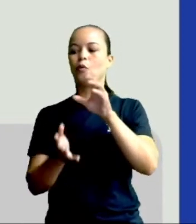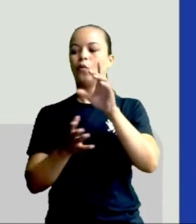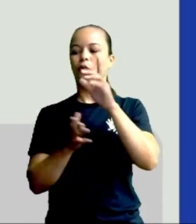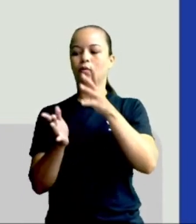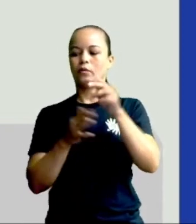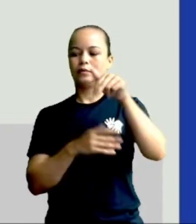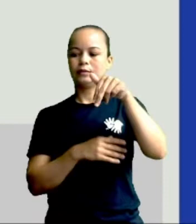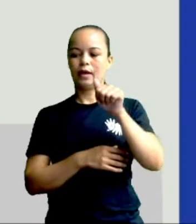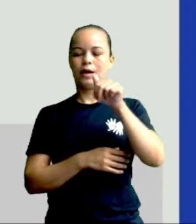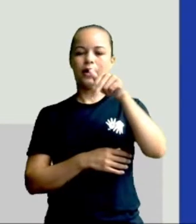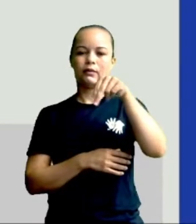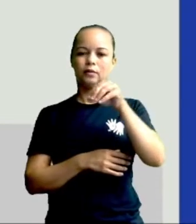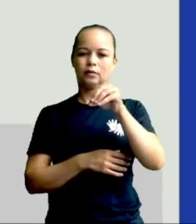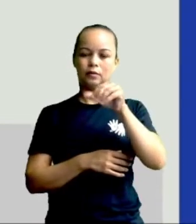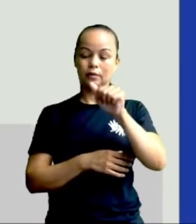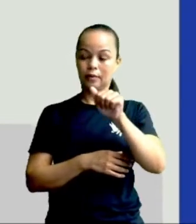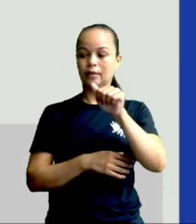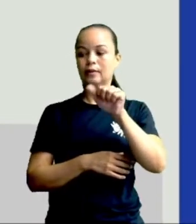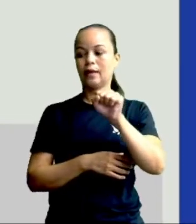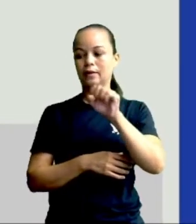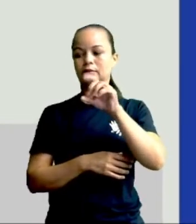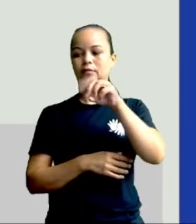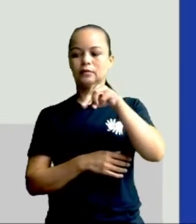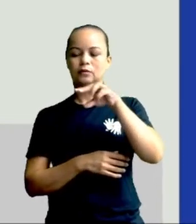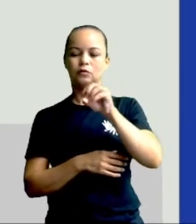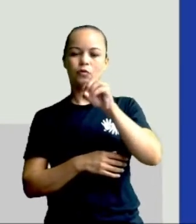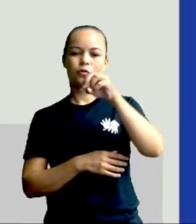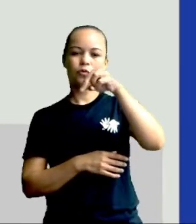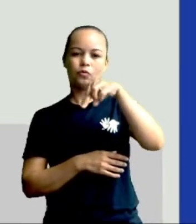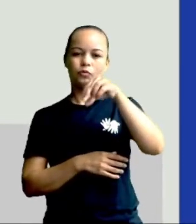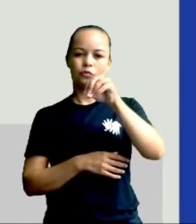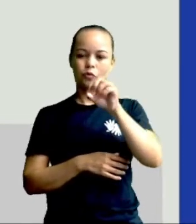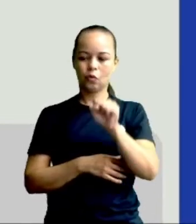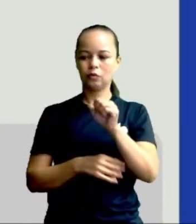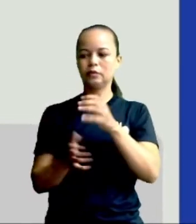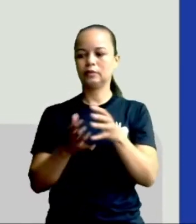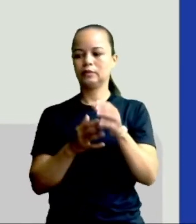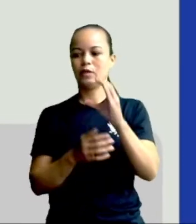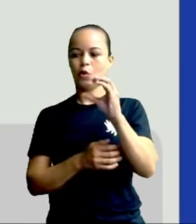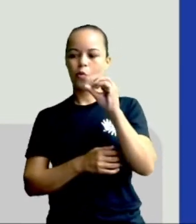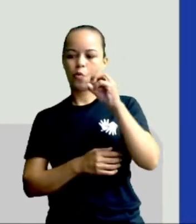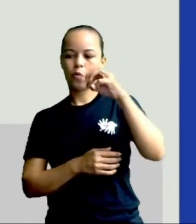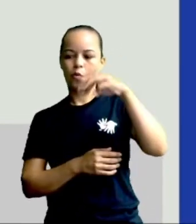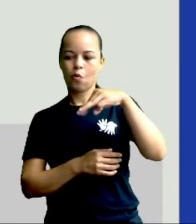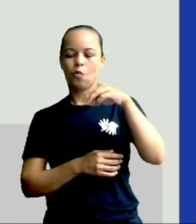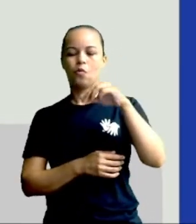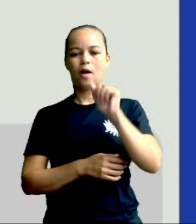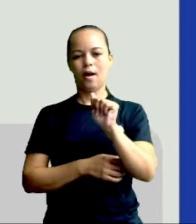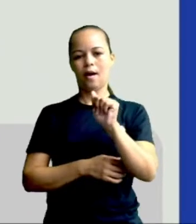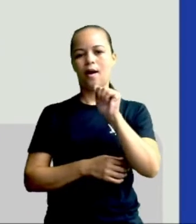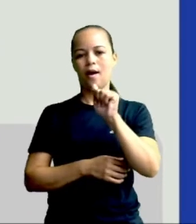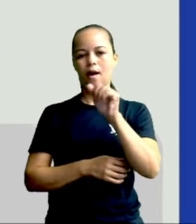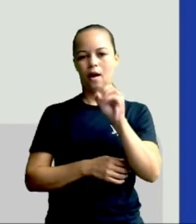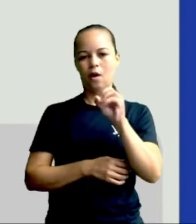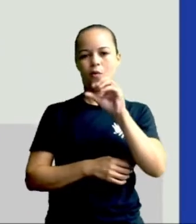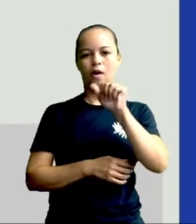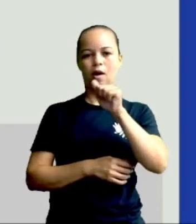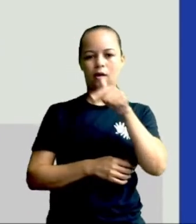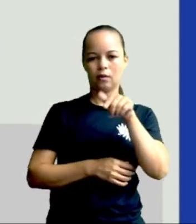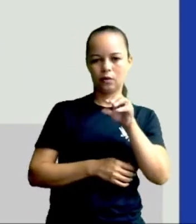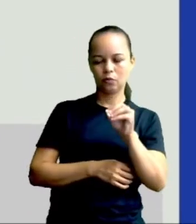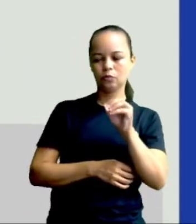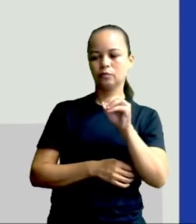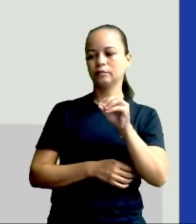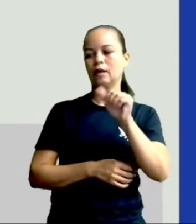no nos com a aos por contra existem